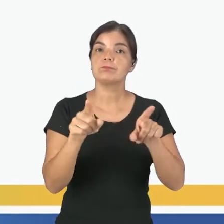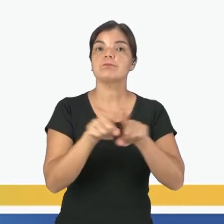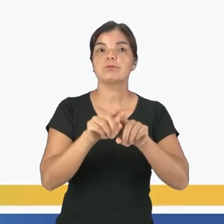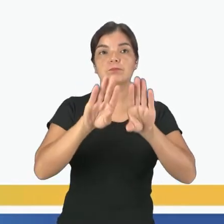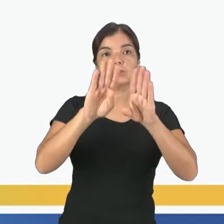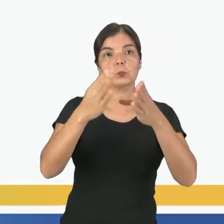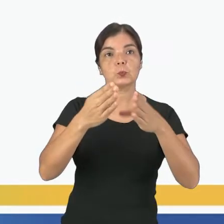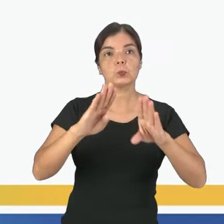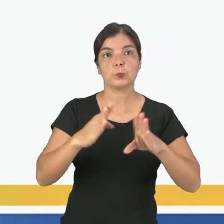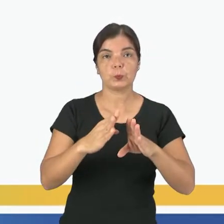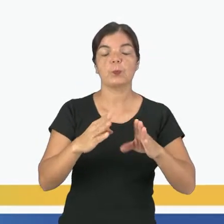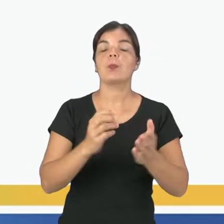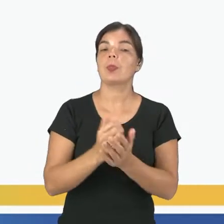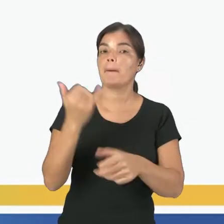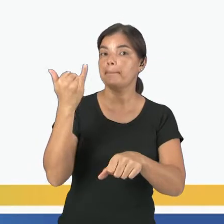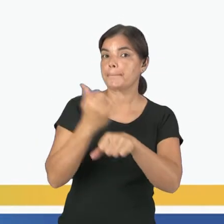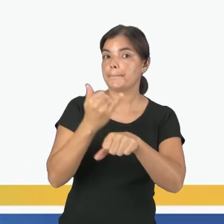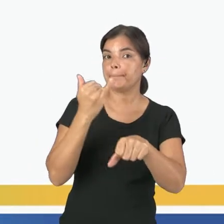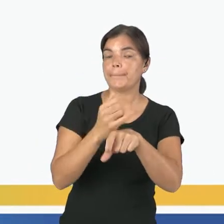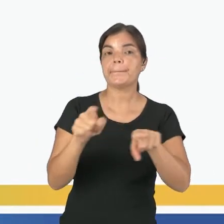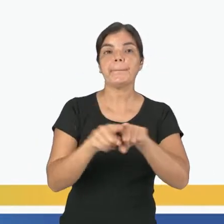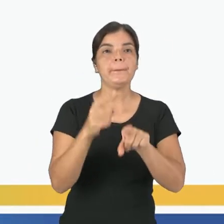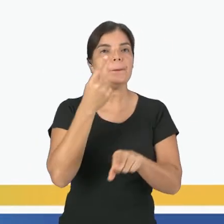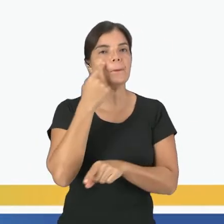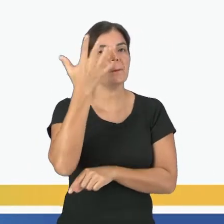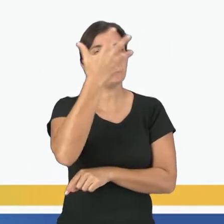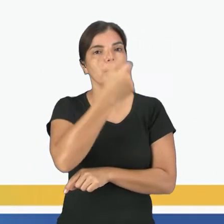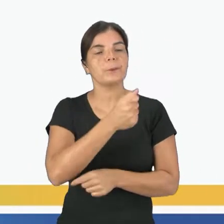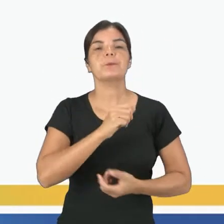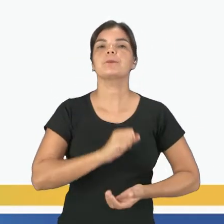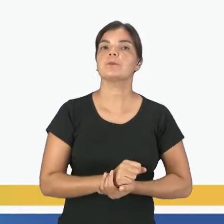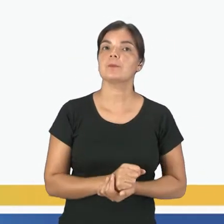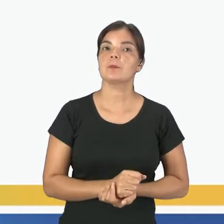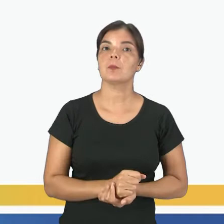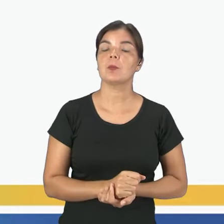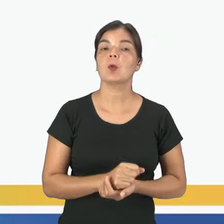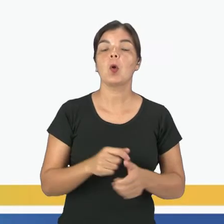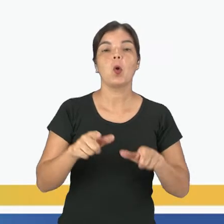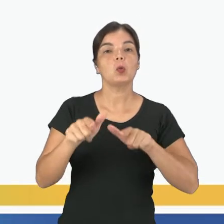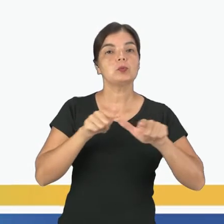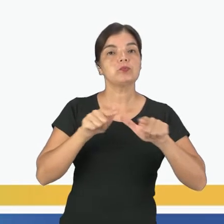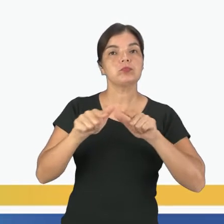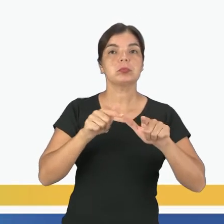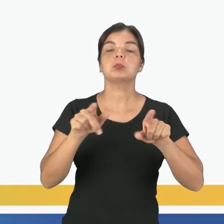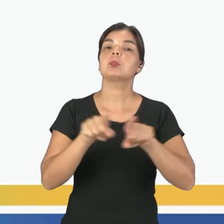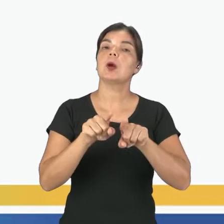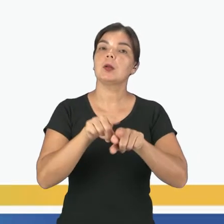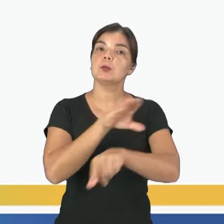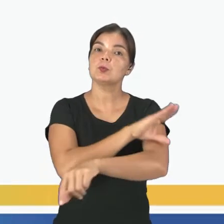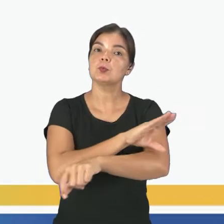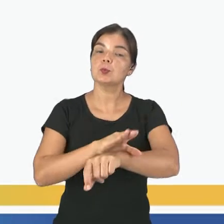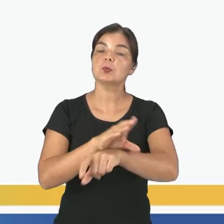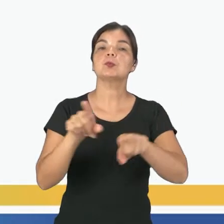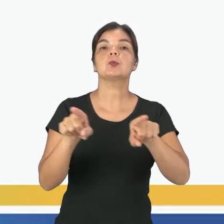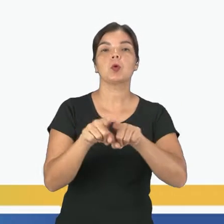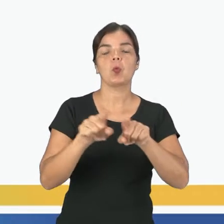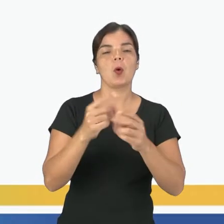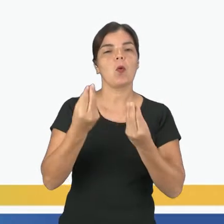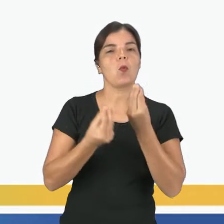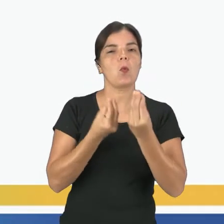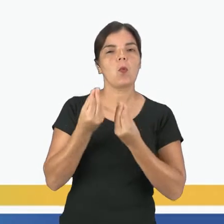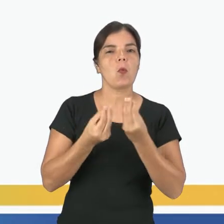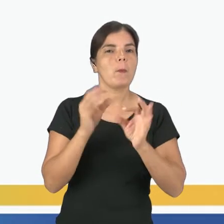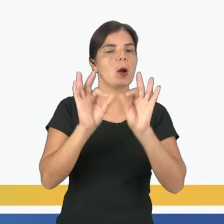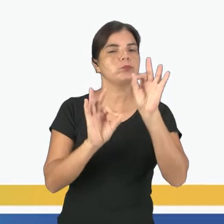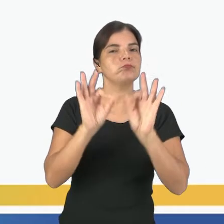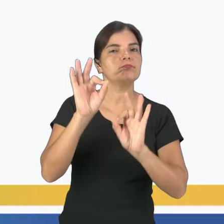dessas esculturas em metal. Veja como são belíssimas. O trabalho dessa cultura, as